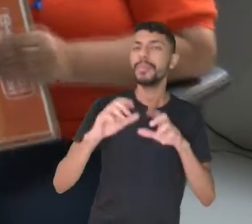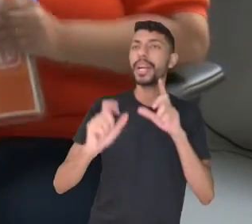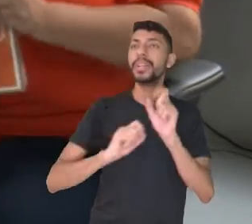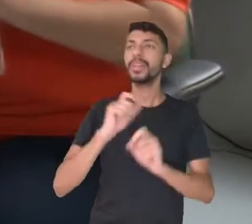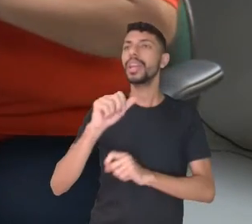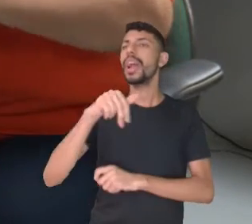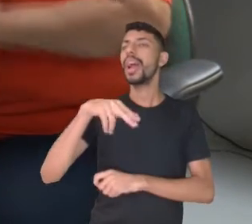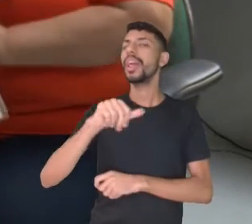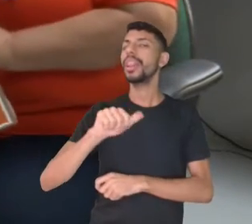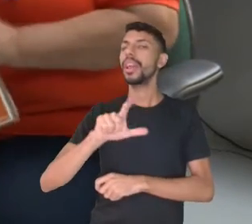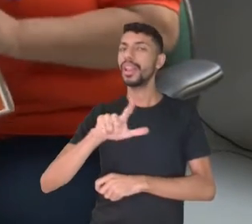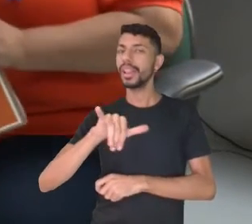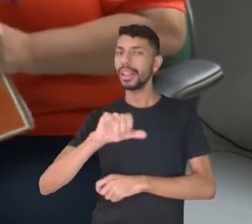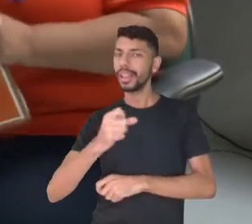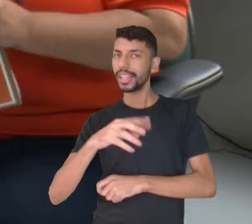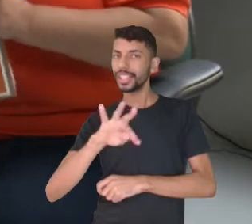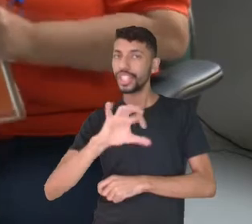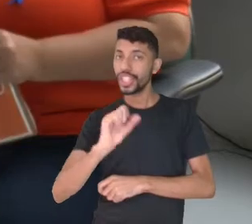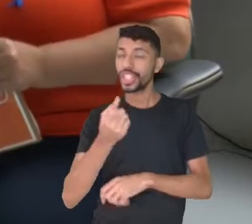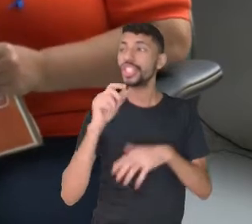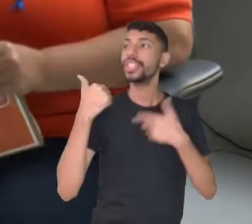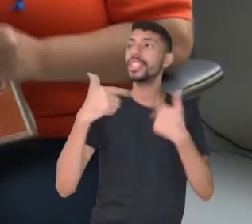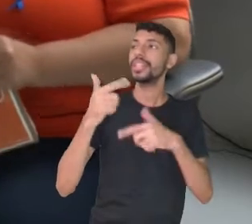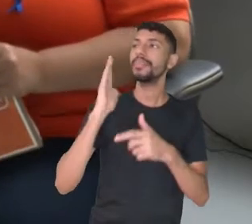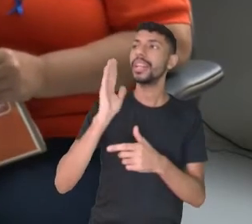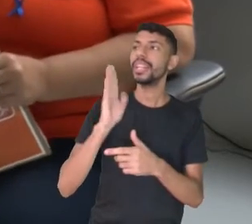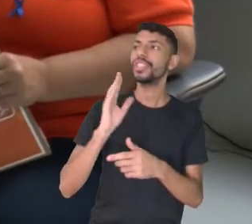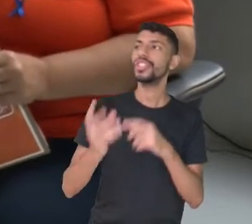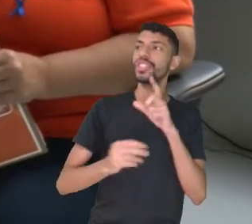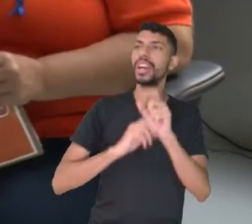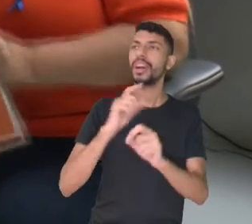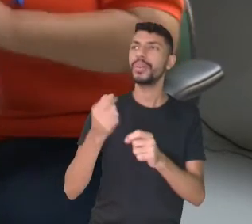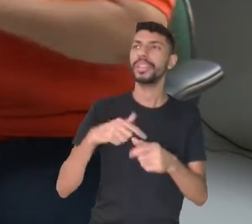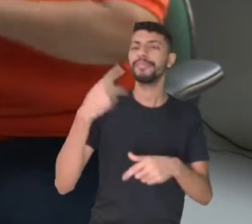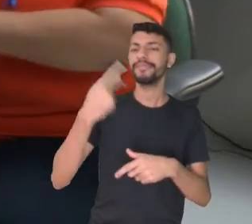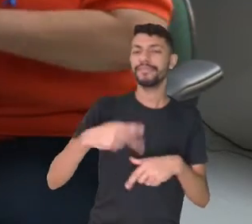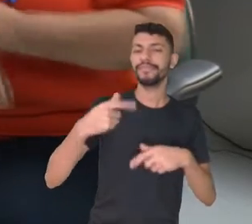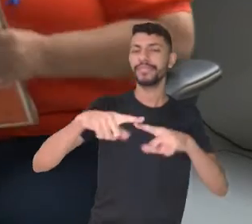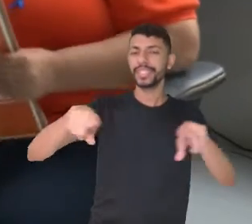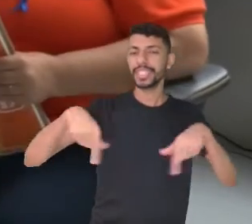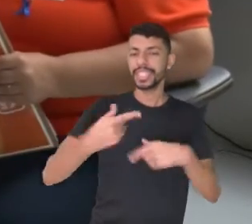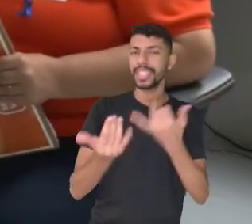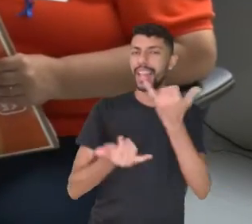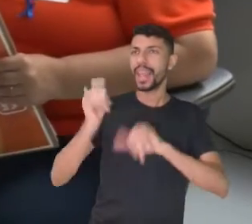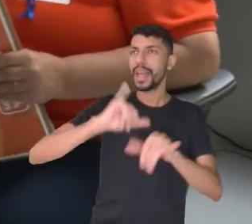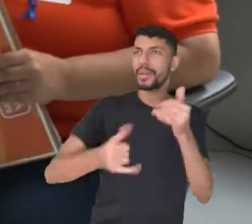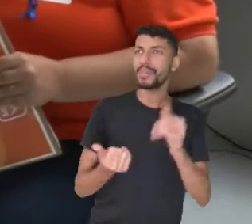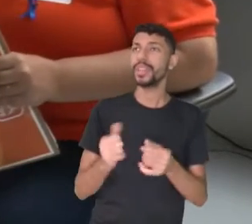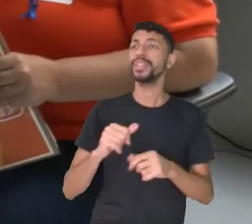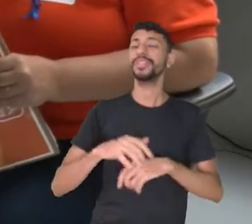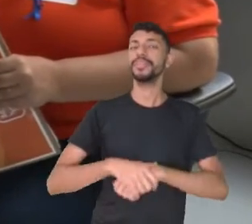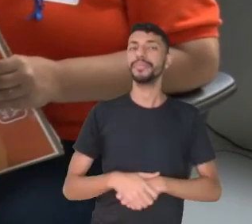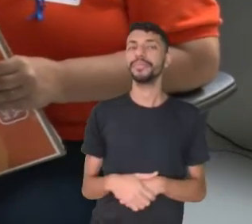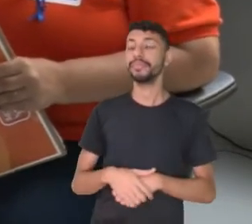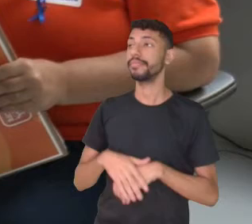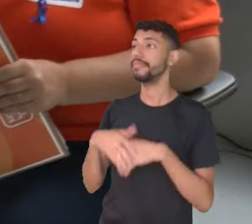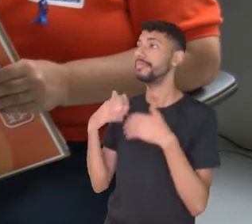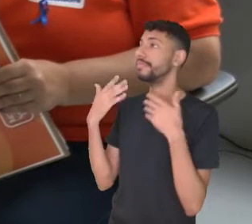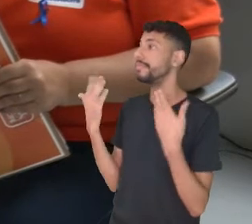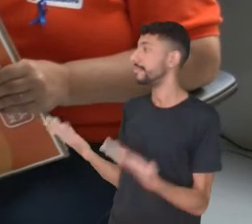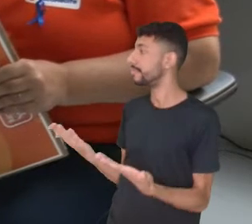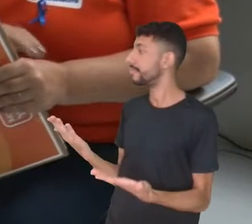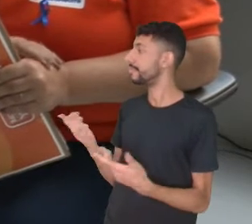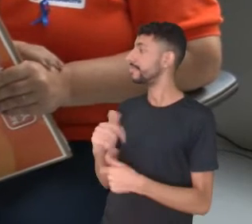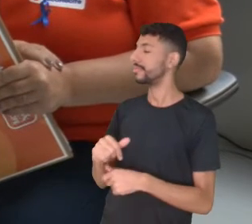analistas, né, que trabalham já há bastante tempo nesses laboratórios na aquisição dessas máquinas. O equipamento